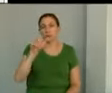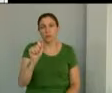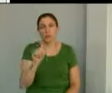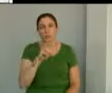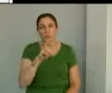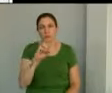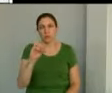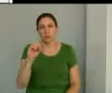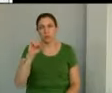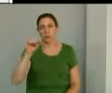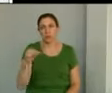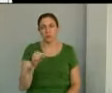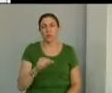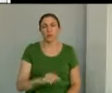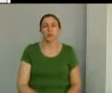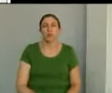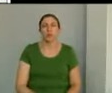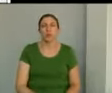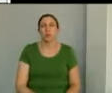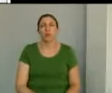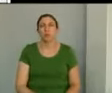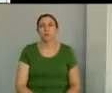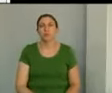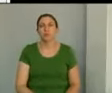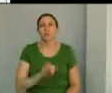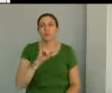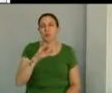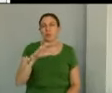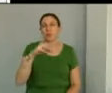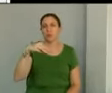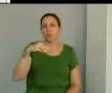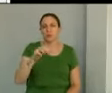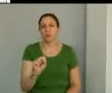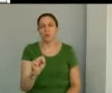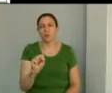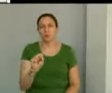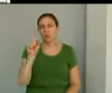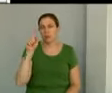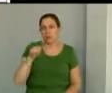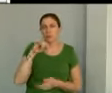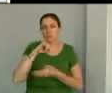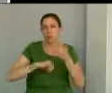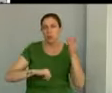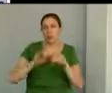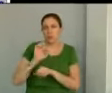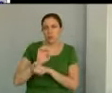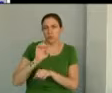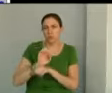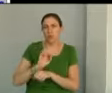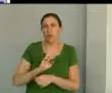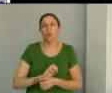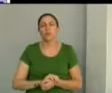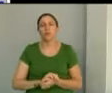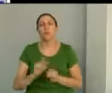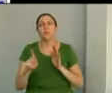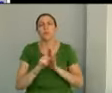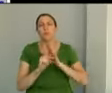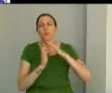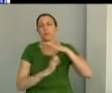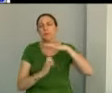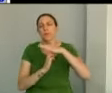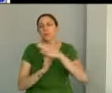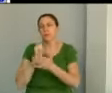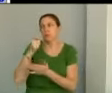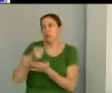em 2025, tá? De ICMS, retorno de ICMS, então todo o valor que as empresas pagam de ICMS vai para o